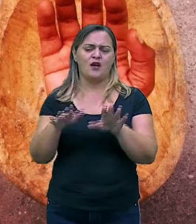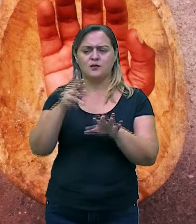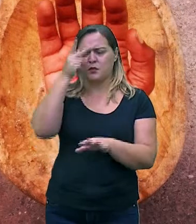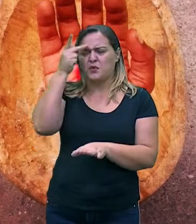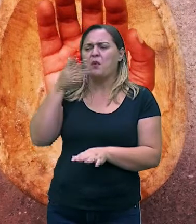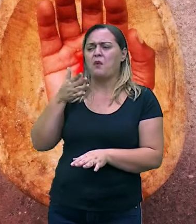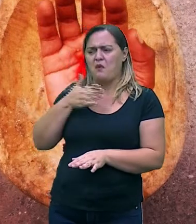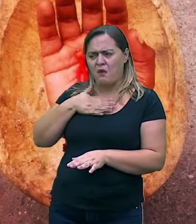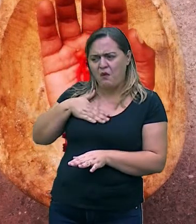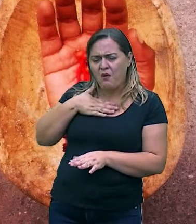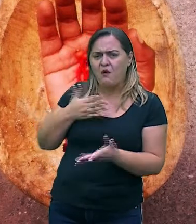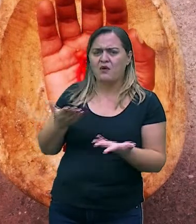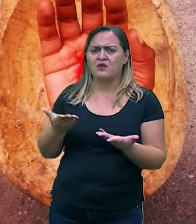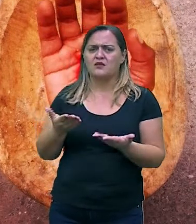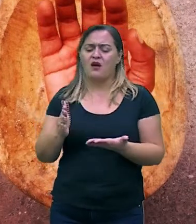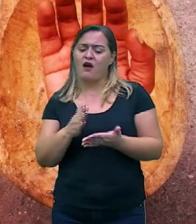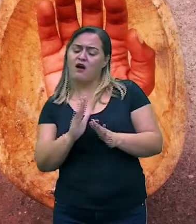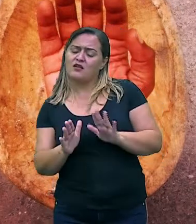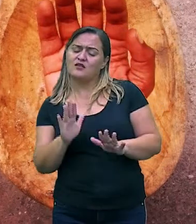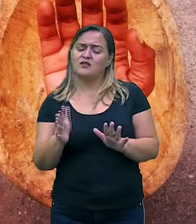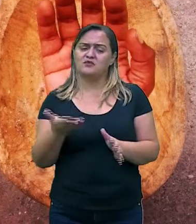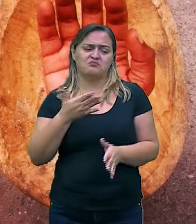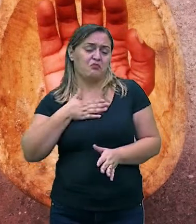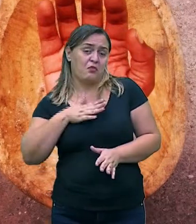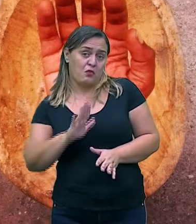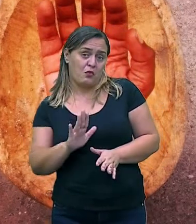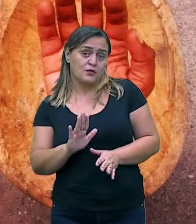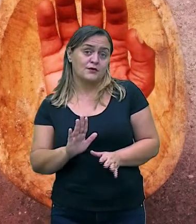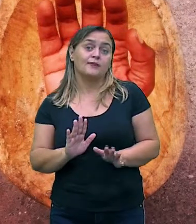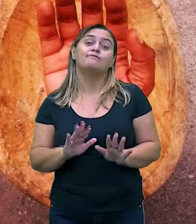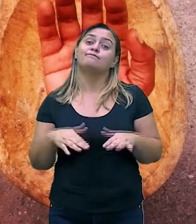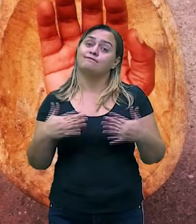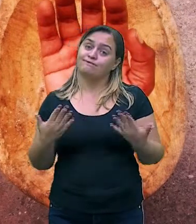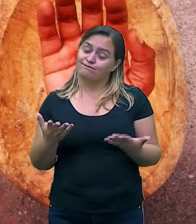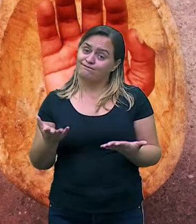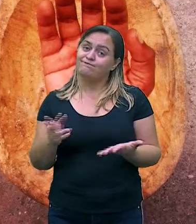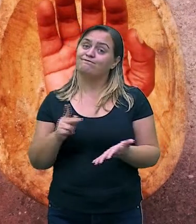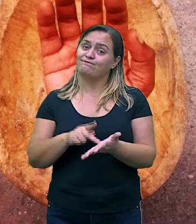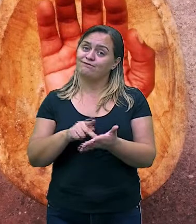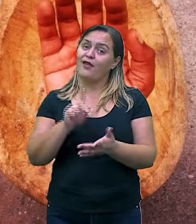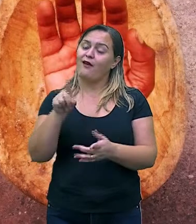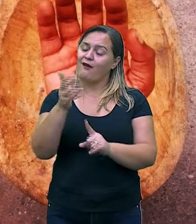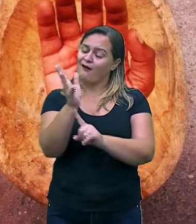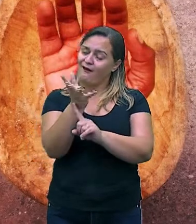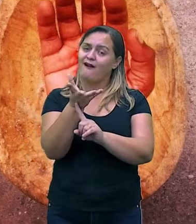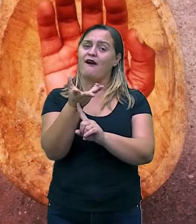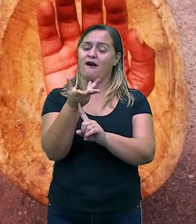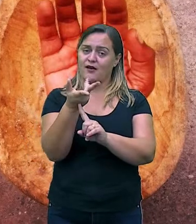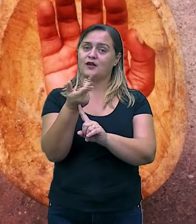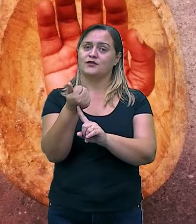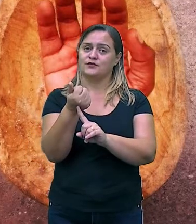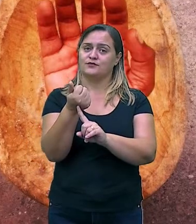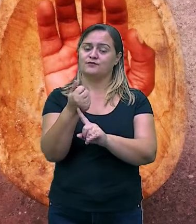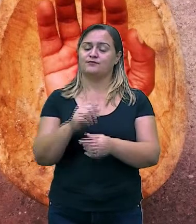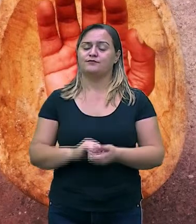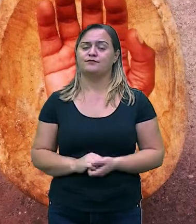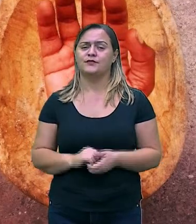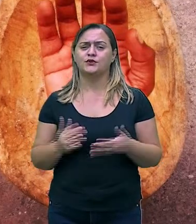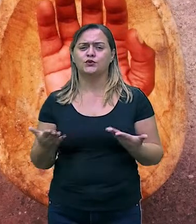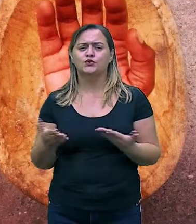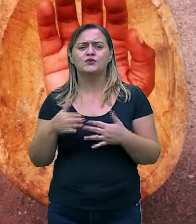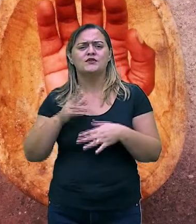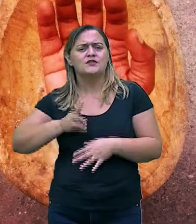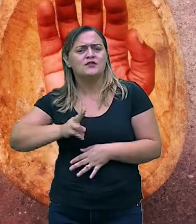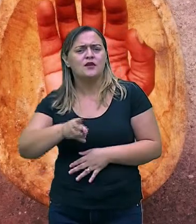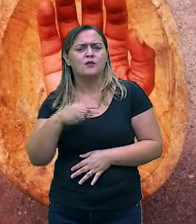mas se te trouxe um sentimento, é arte. Então, é sempre bom nós, todas as vezes que olharmos para